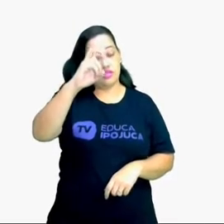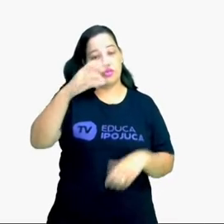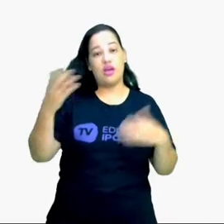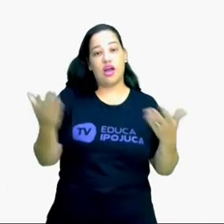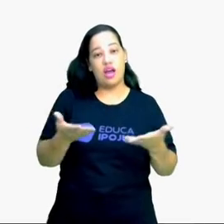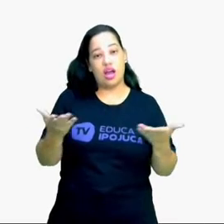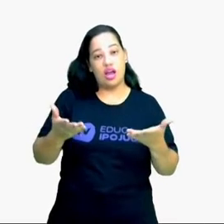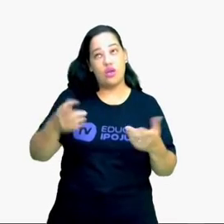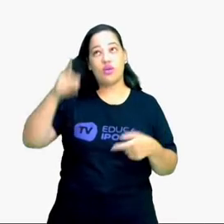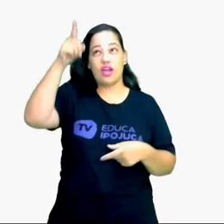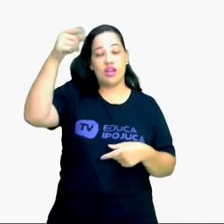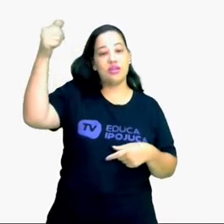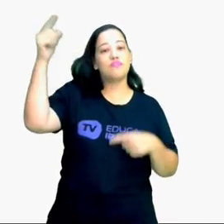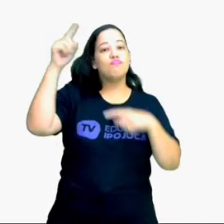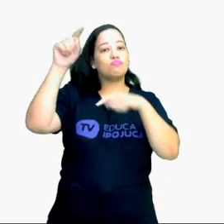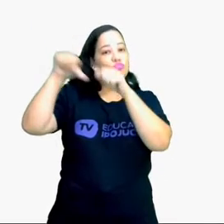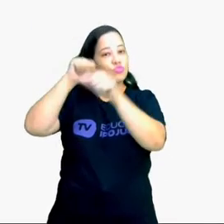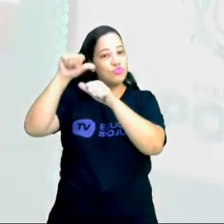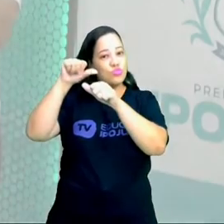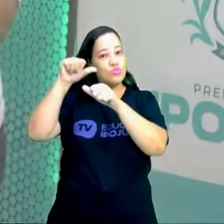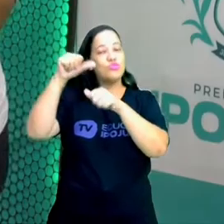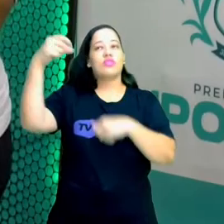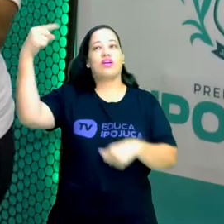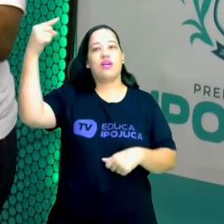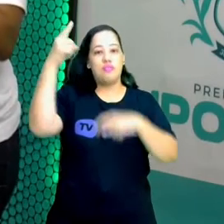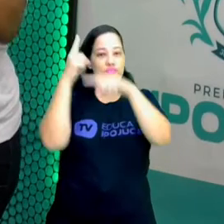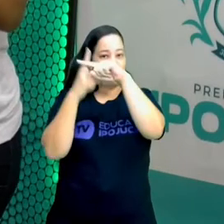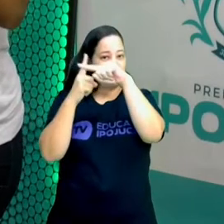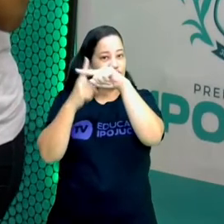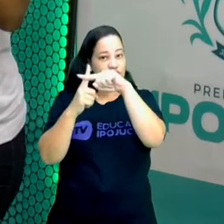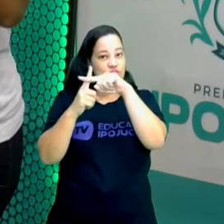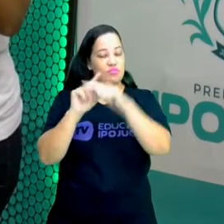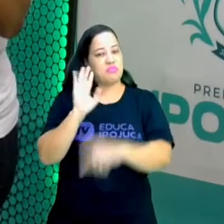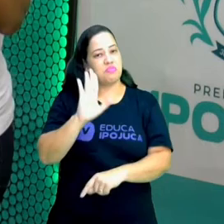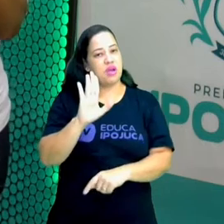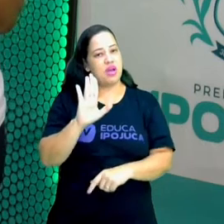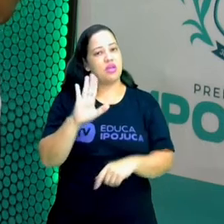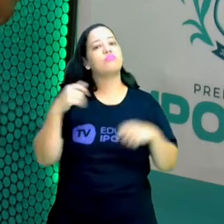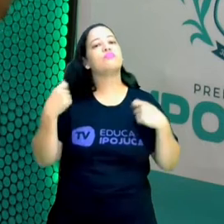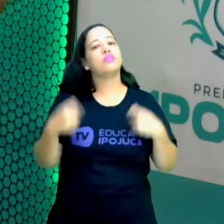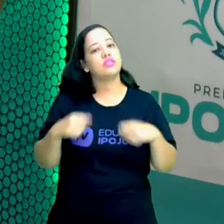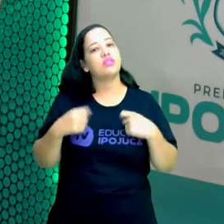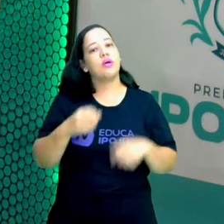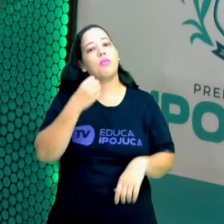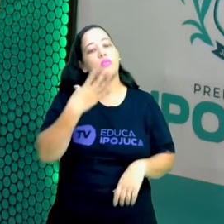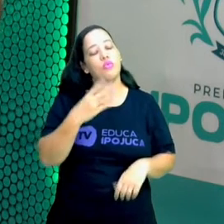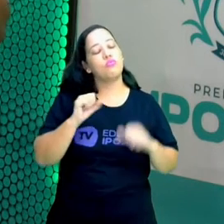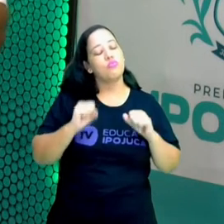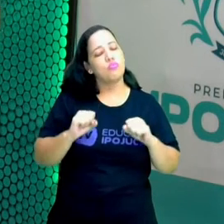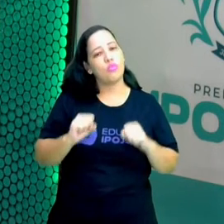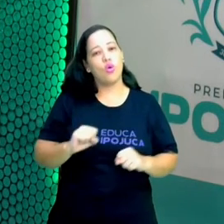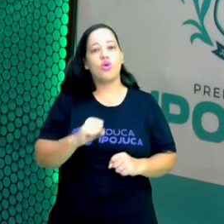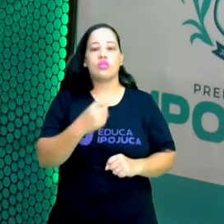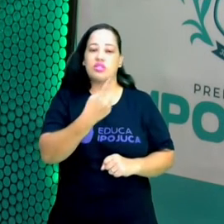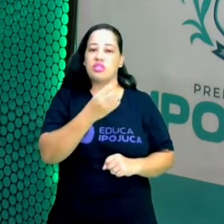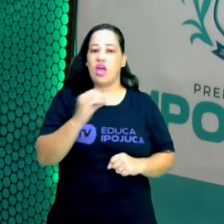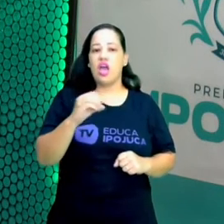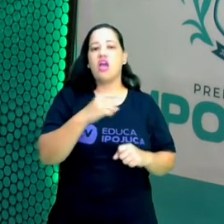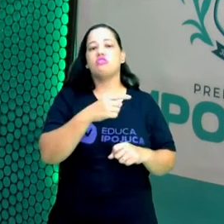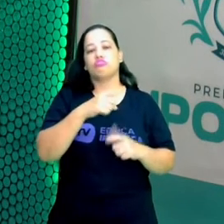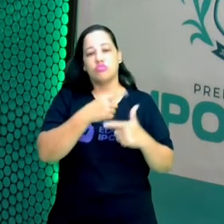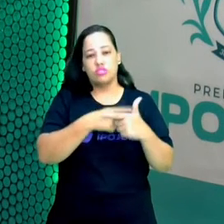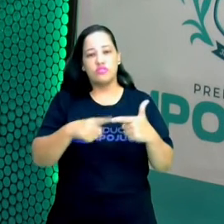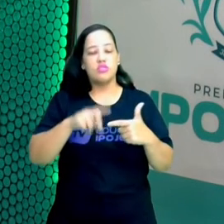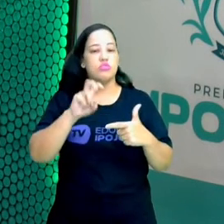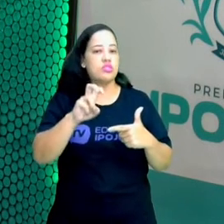fica positivo. Mas uma coisa boa é que você pode dividir 10 por 5. 10 por 5 é